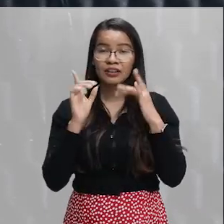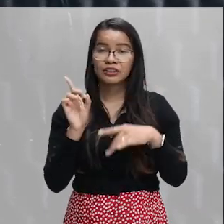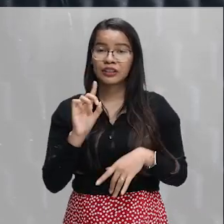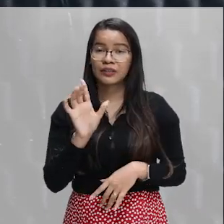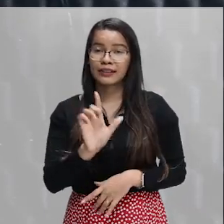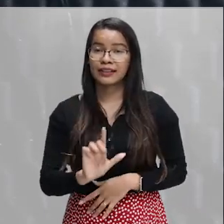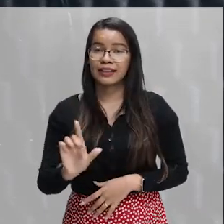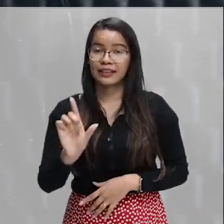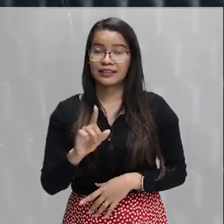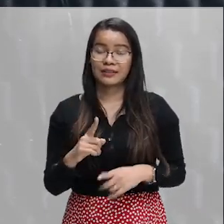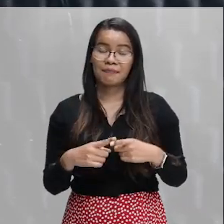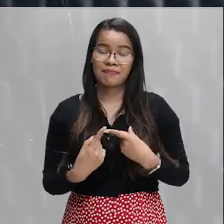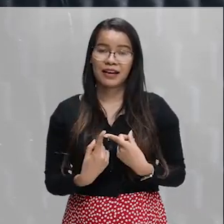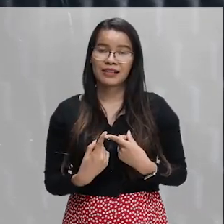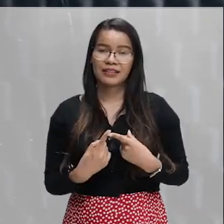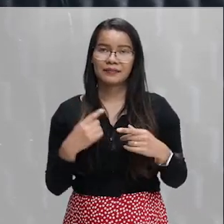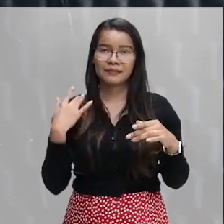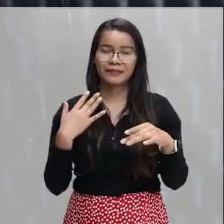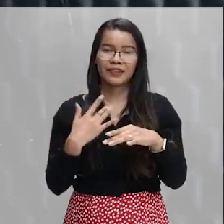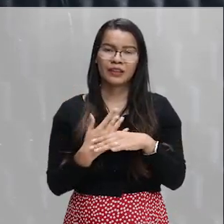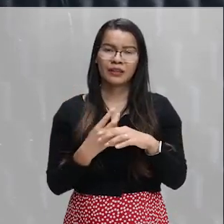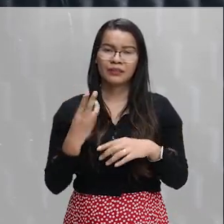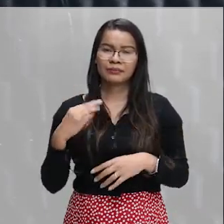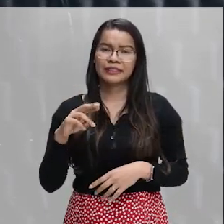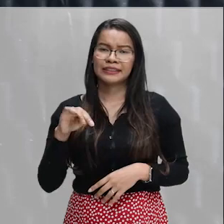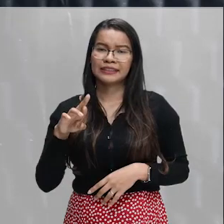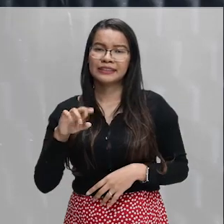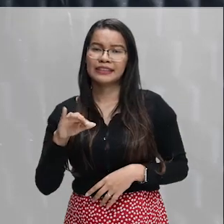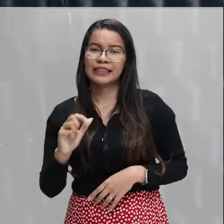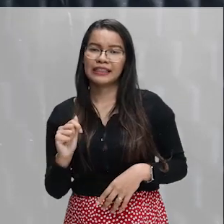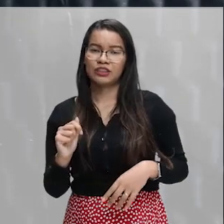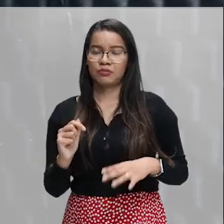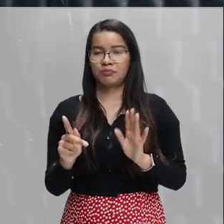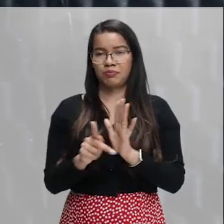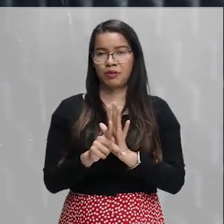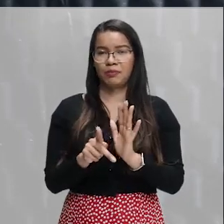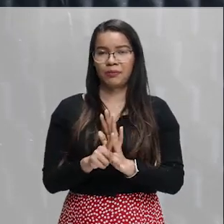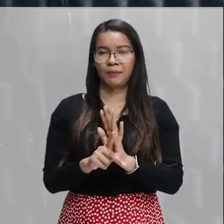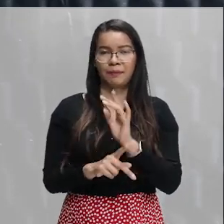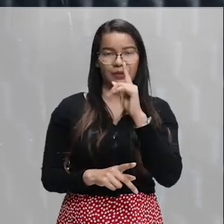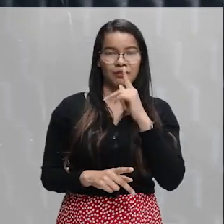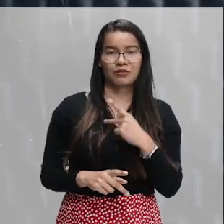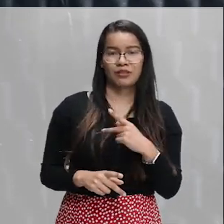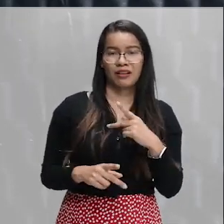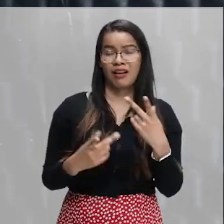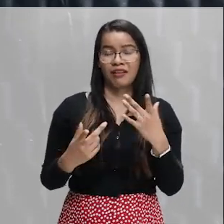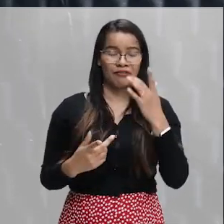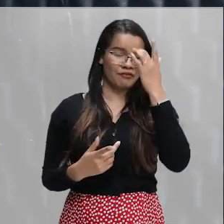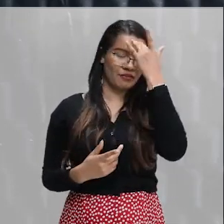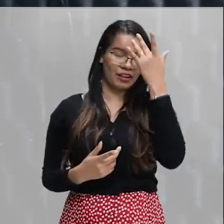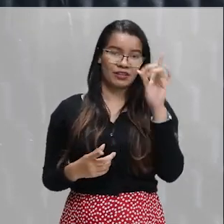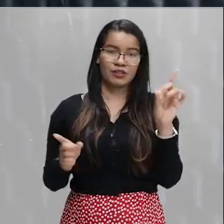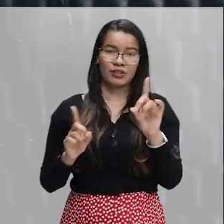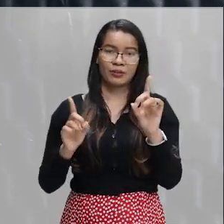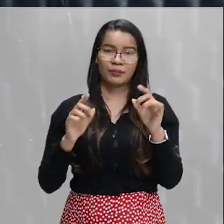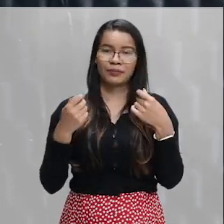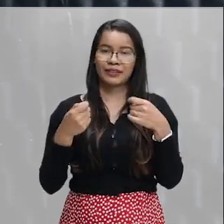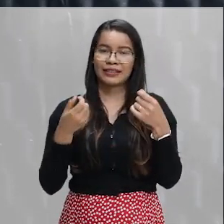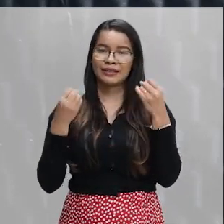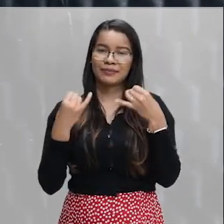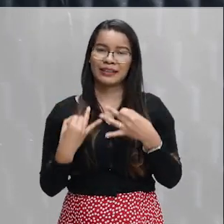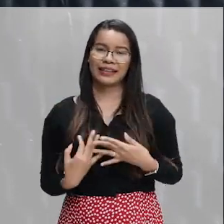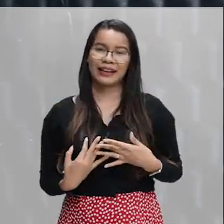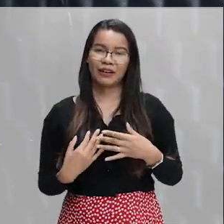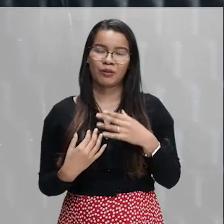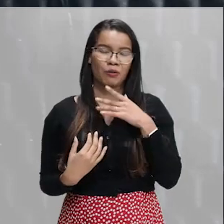literária, né? Mas maneirismo vem de maneira, de jeito próprio, particular. Fácil demais essa questão, né? Eu nem precisei explicar muita coisa para